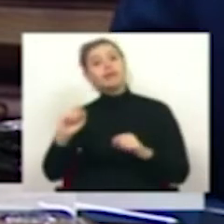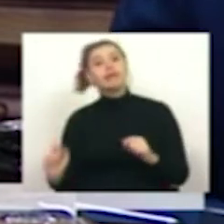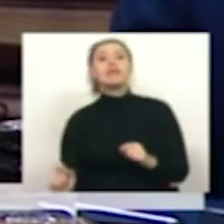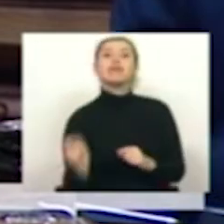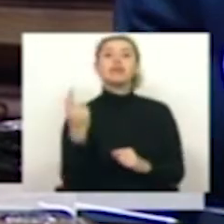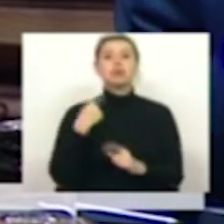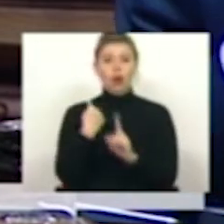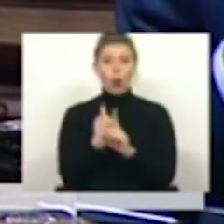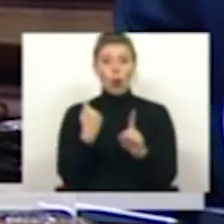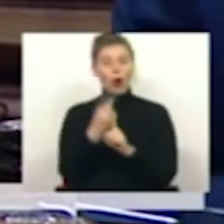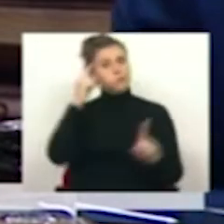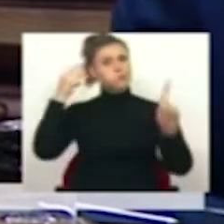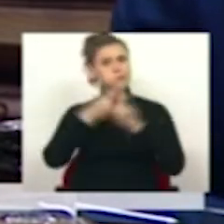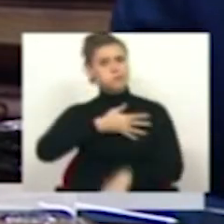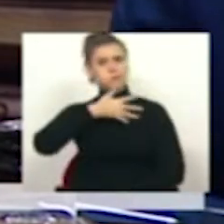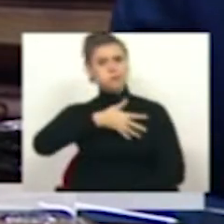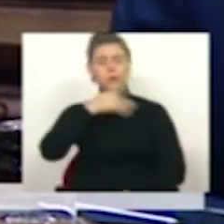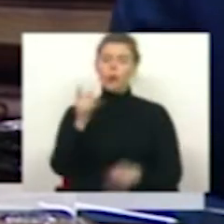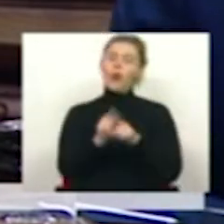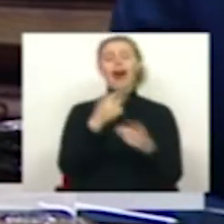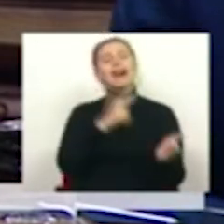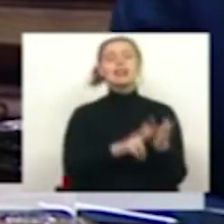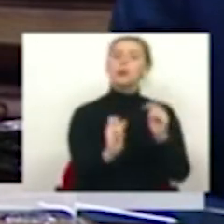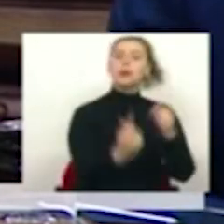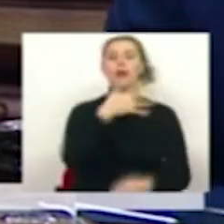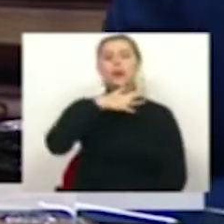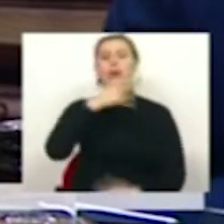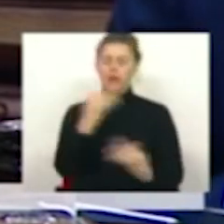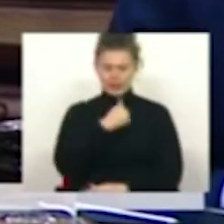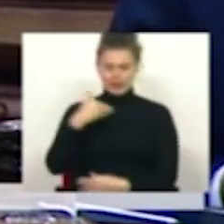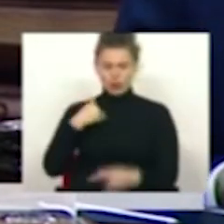primeiro para afirmar afirmar